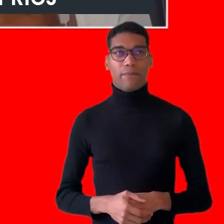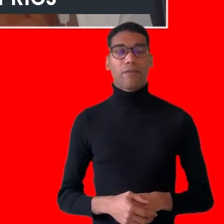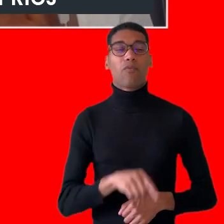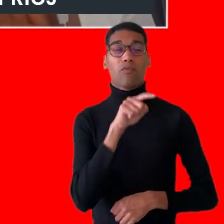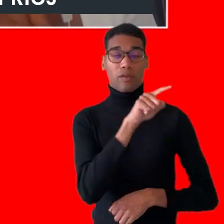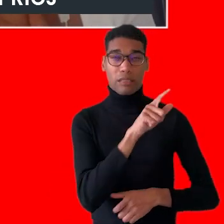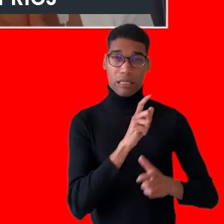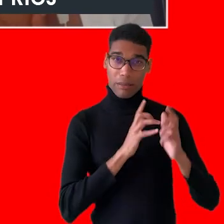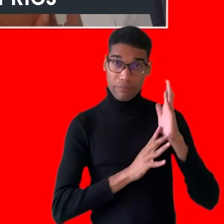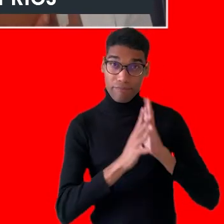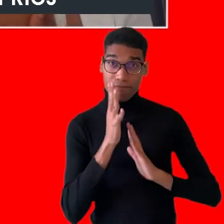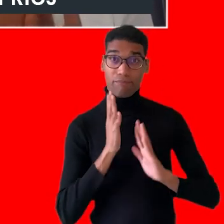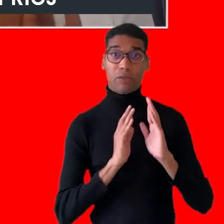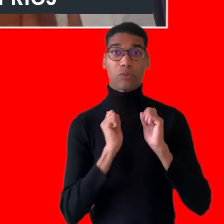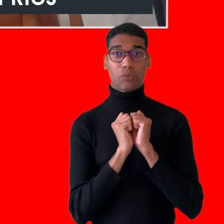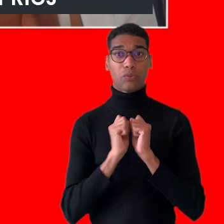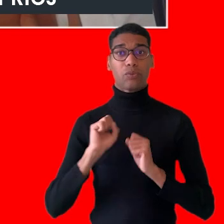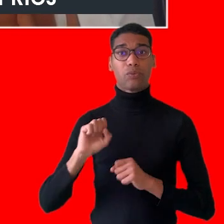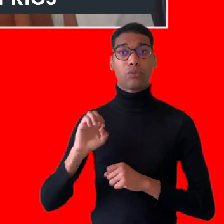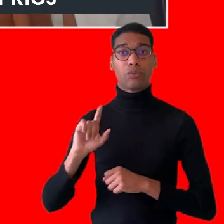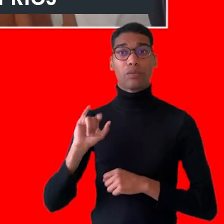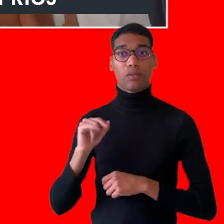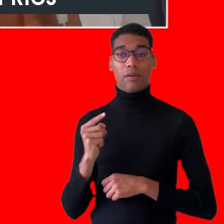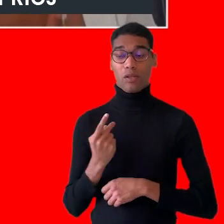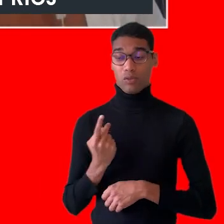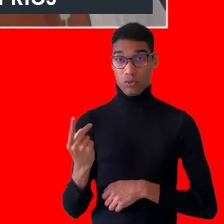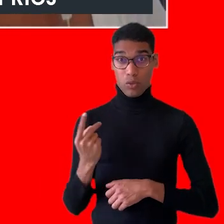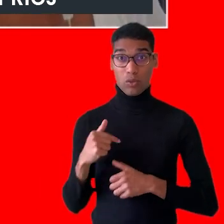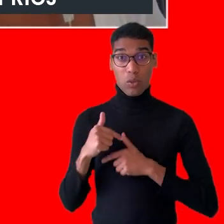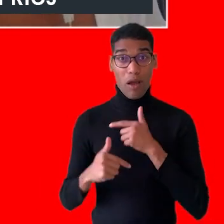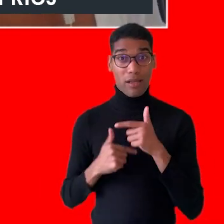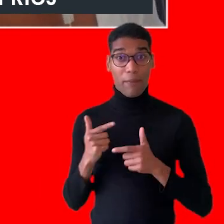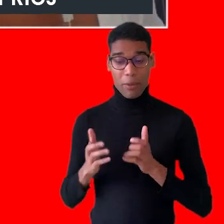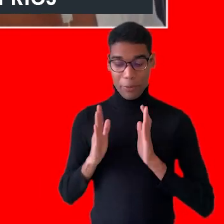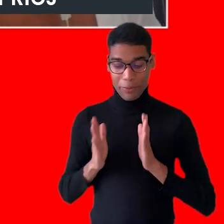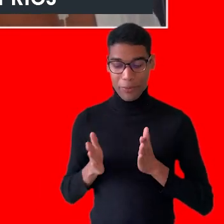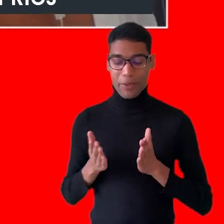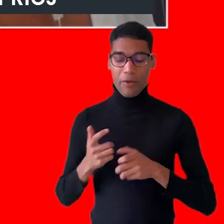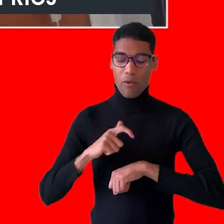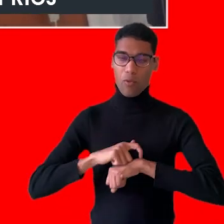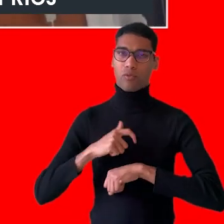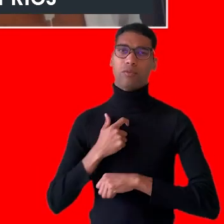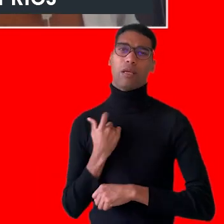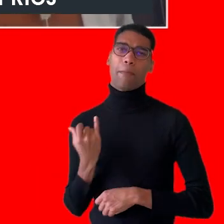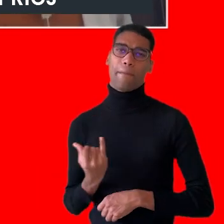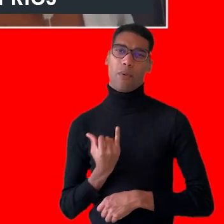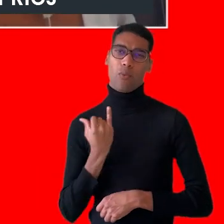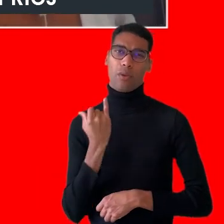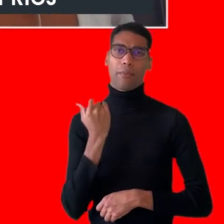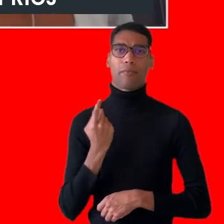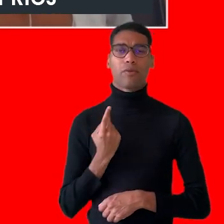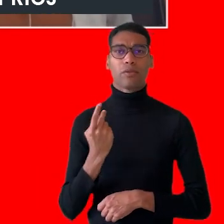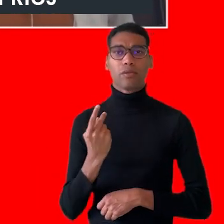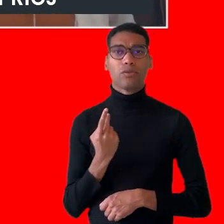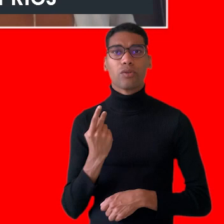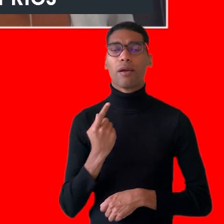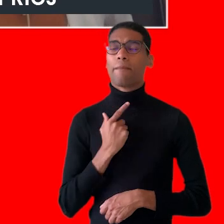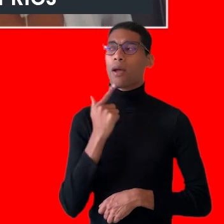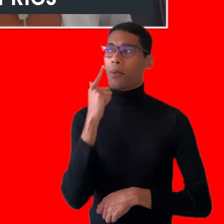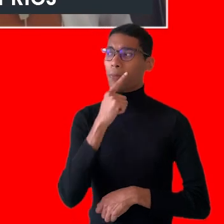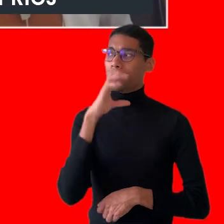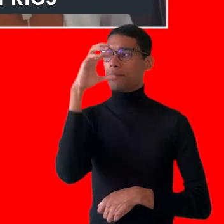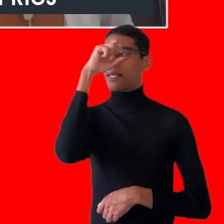com você, com o Saloma, eu trabalhei com o Saloma um tempo, foi um tempo muito importante para nós.